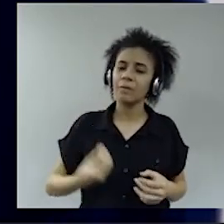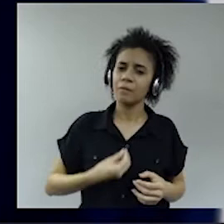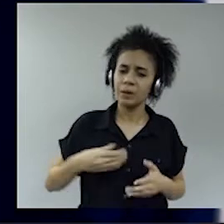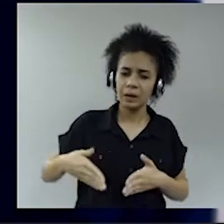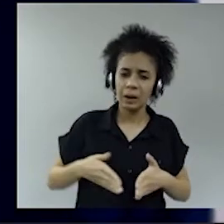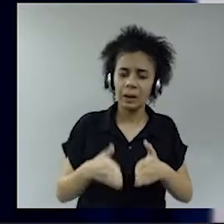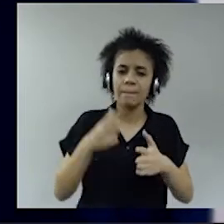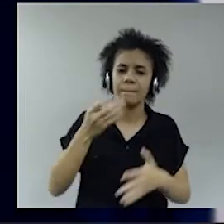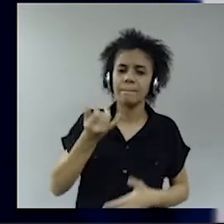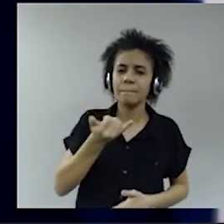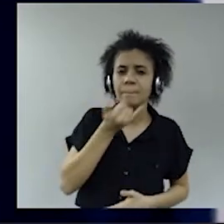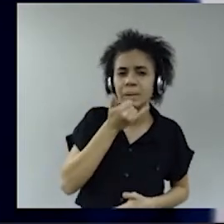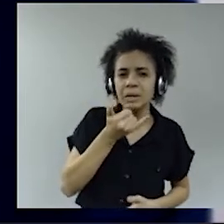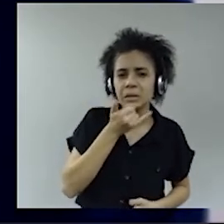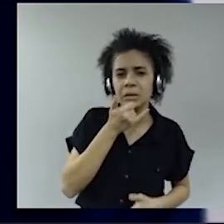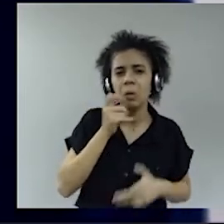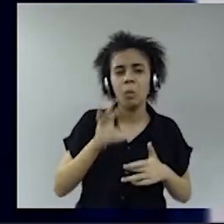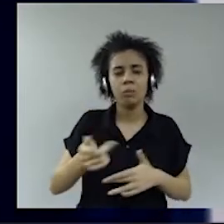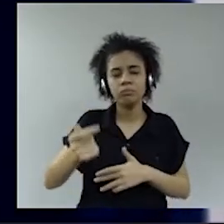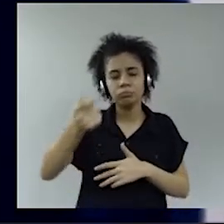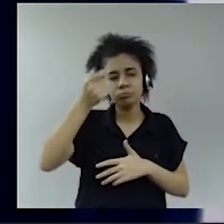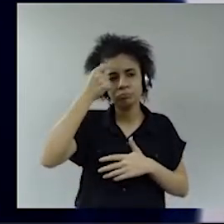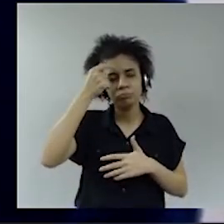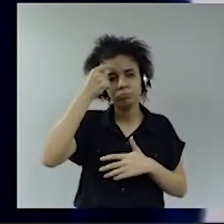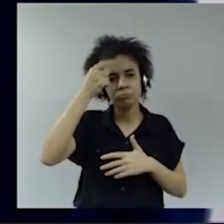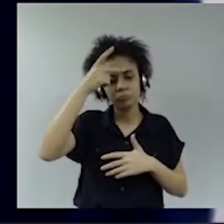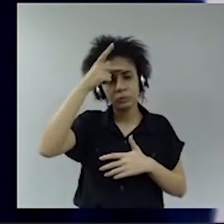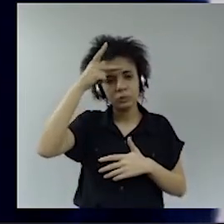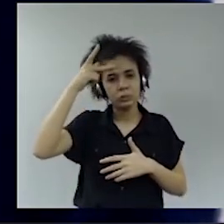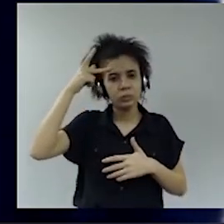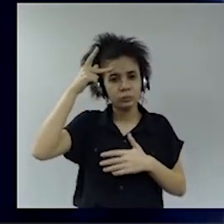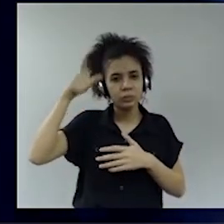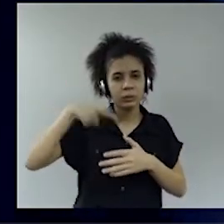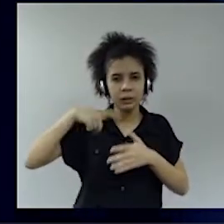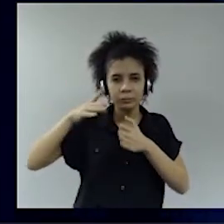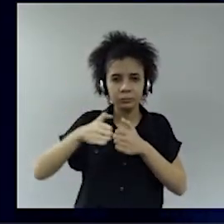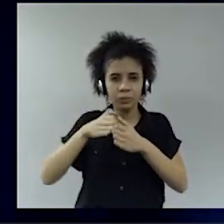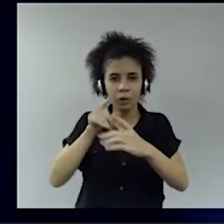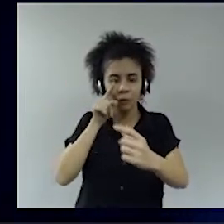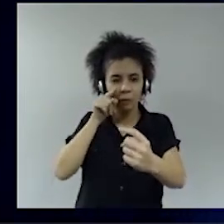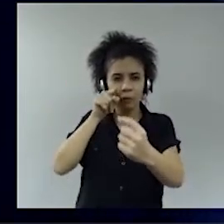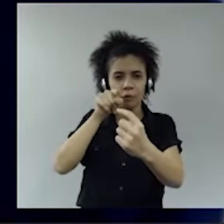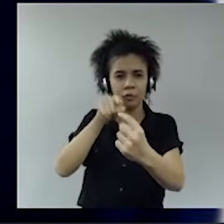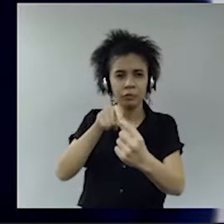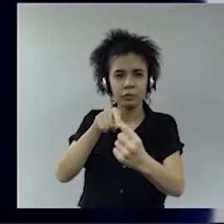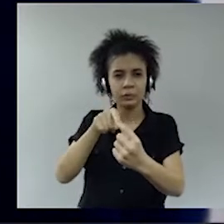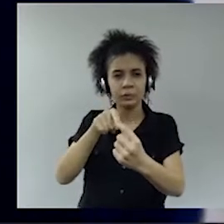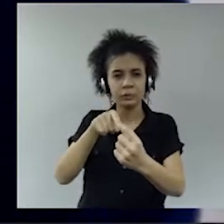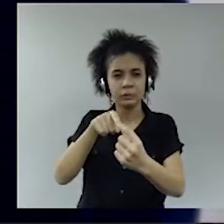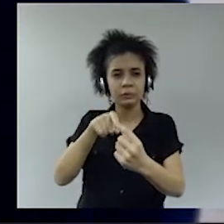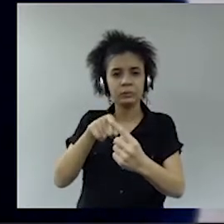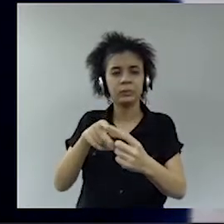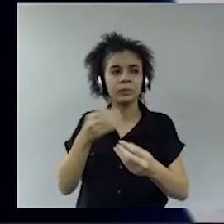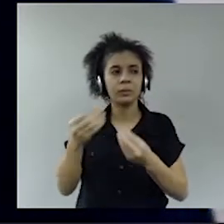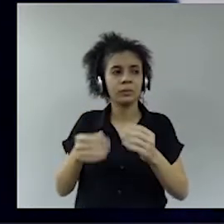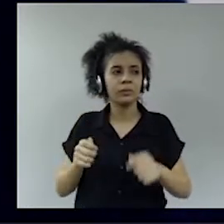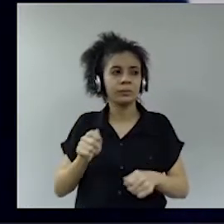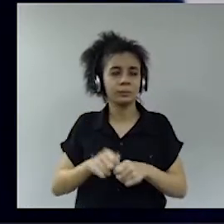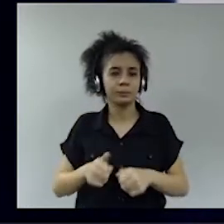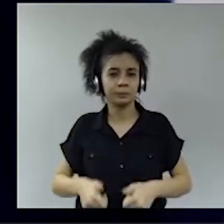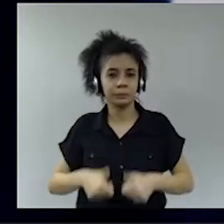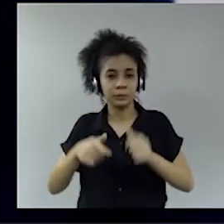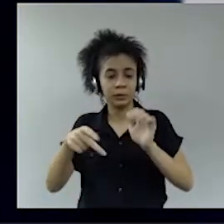assim como a consciência humana caminha no sentido da atenuação da pena.